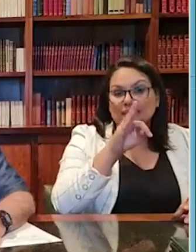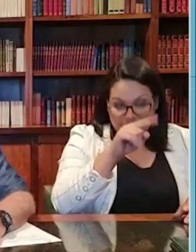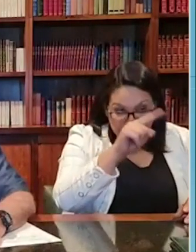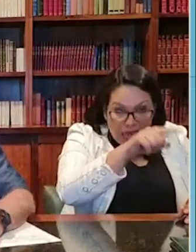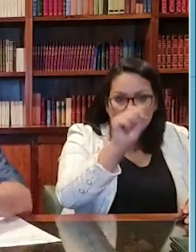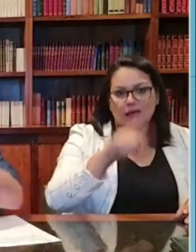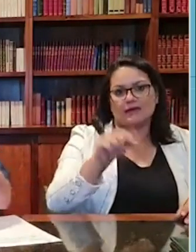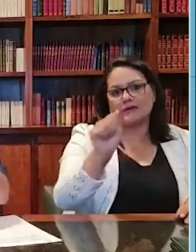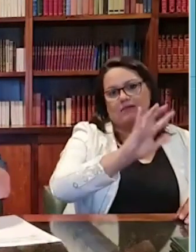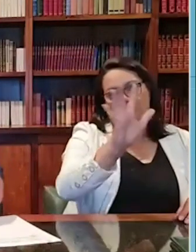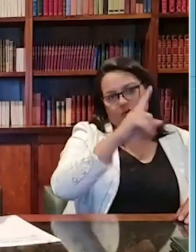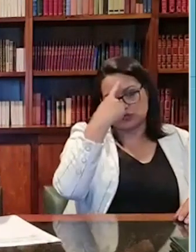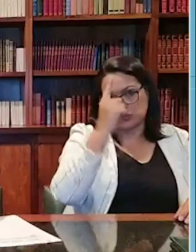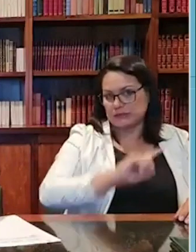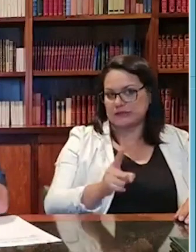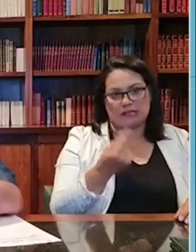outros líderes